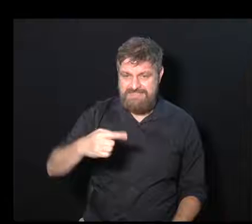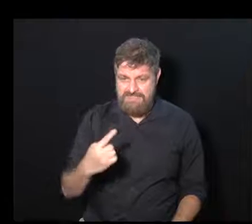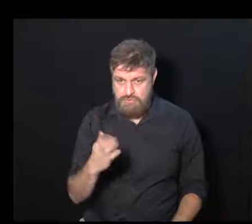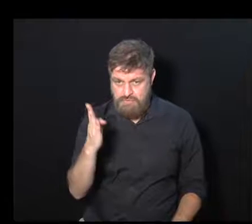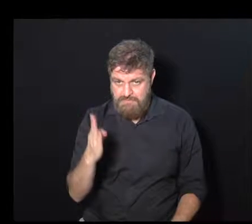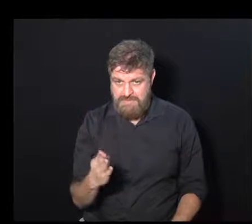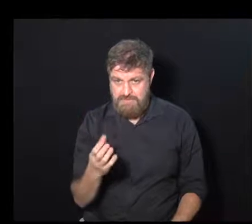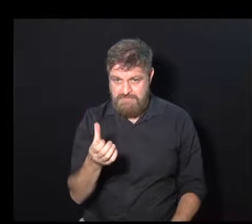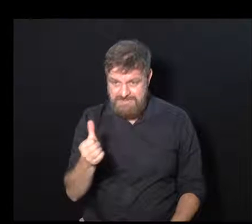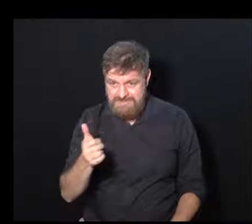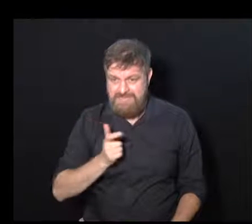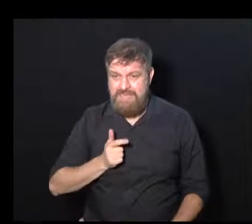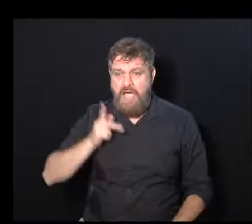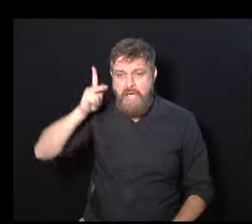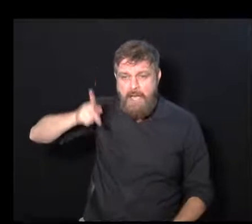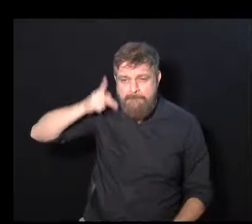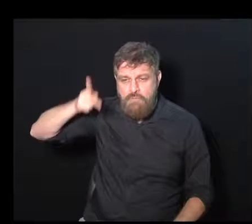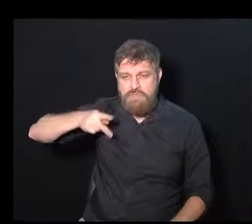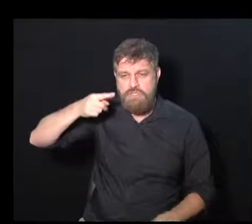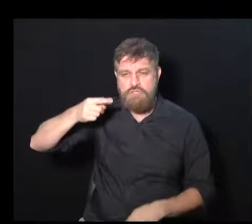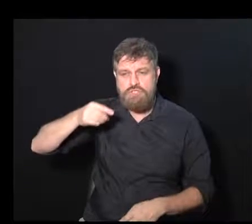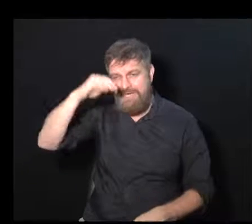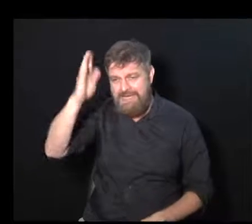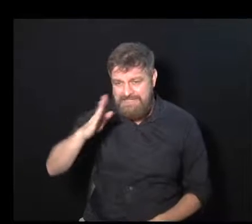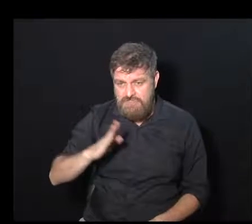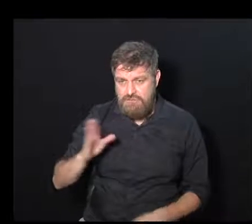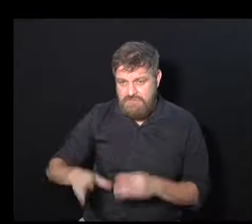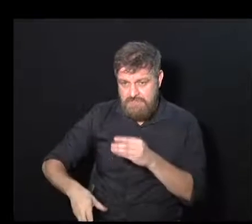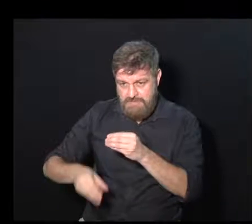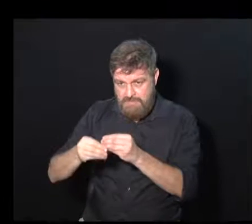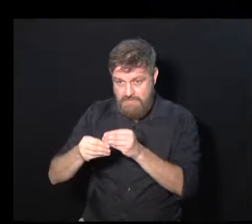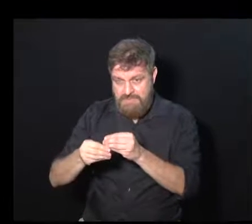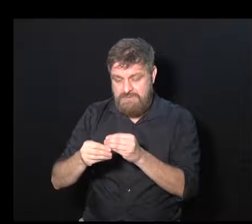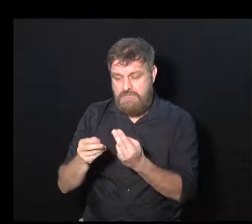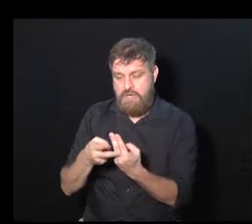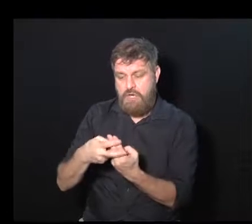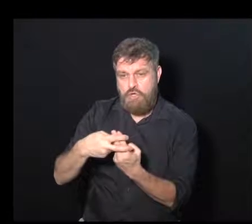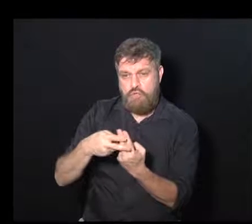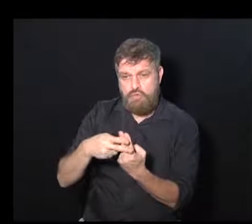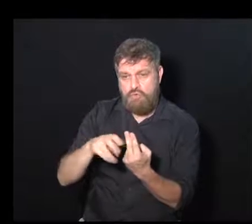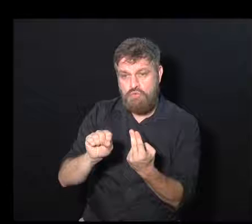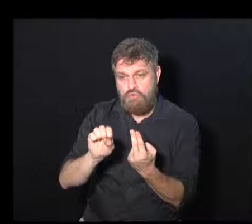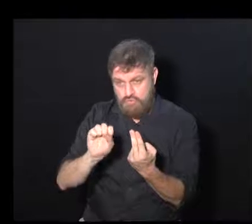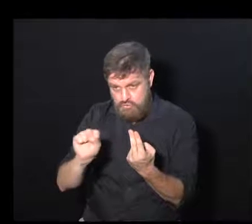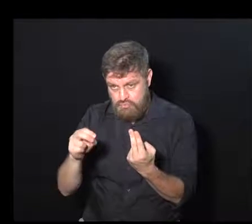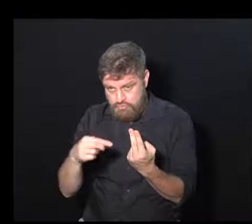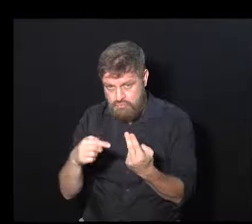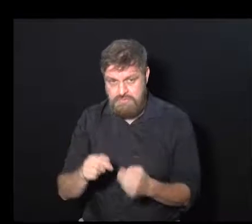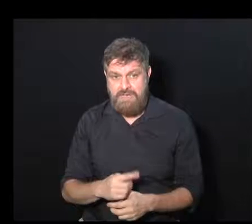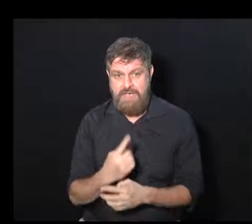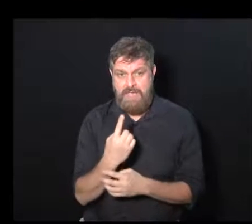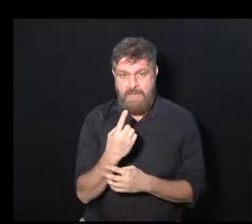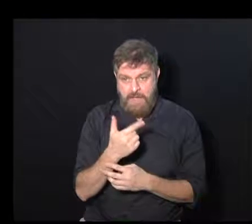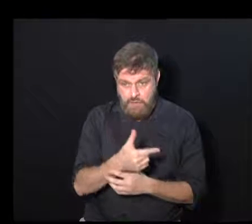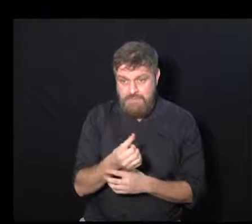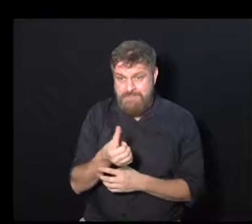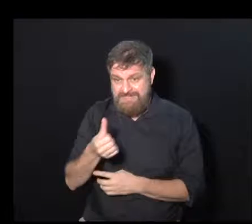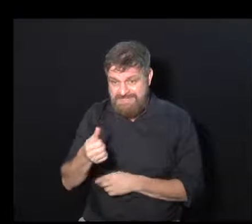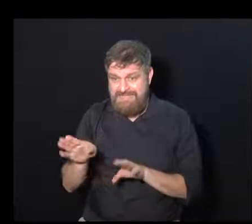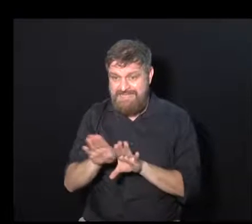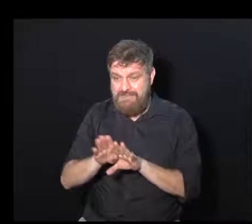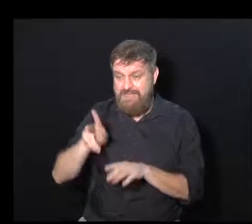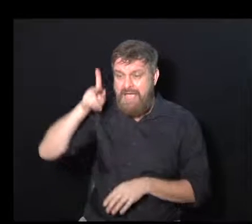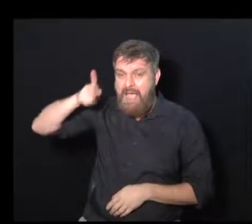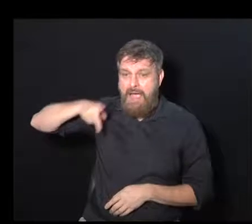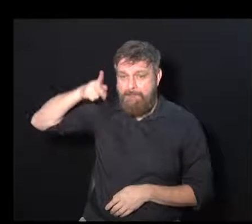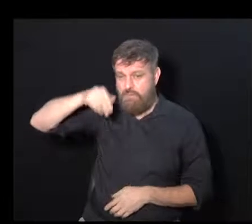Política Nacional de Práticas Integrativas e Complementares no SUS. Nesse mesmo ano, também foi aprovada a Política